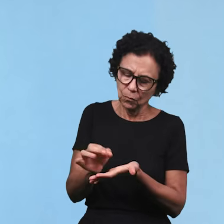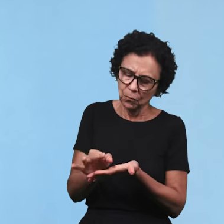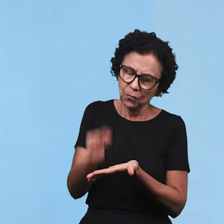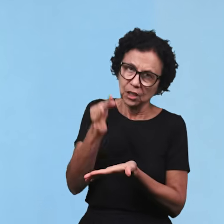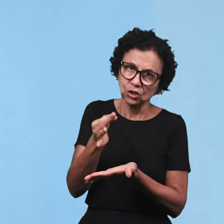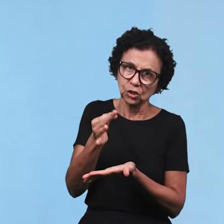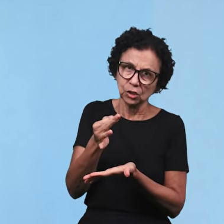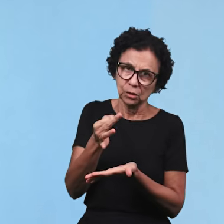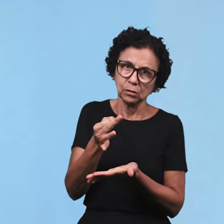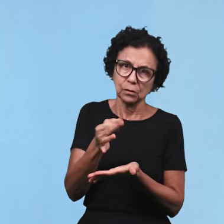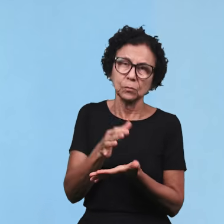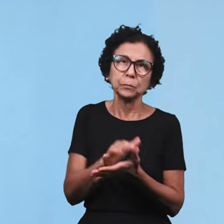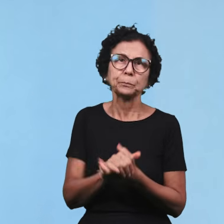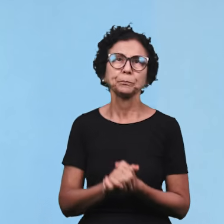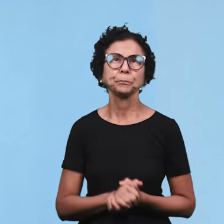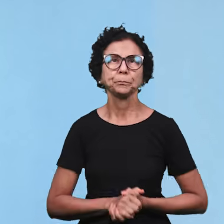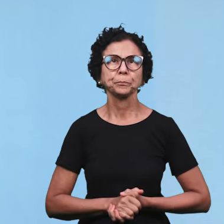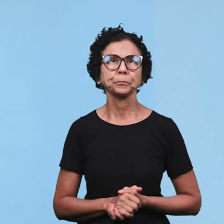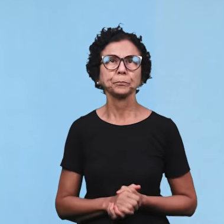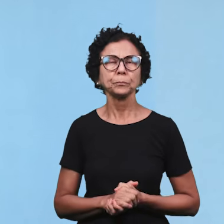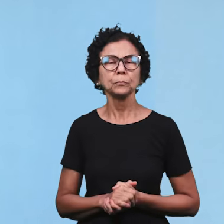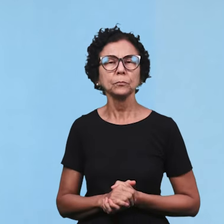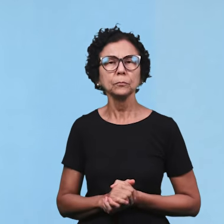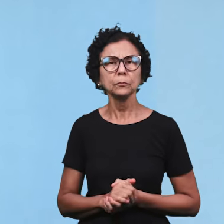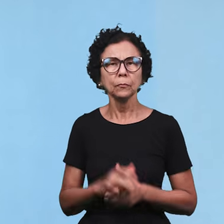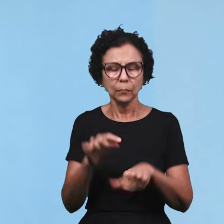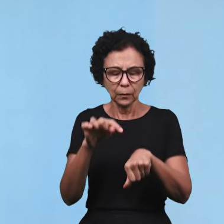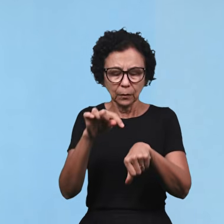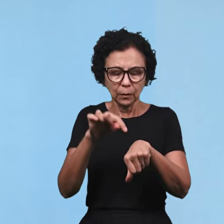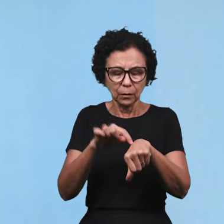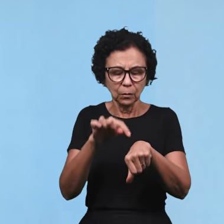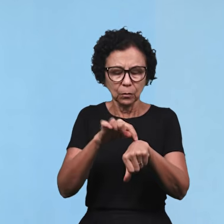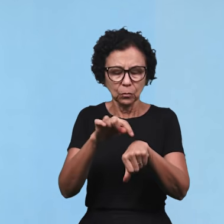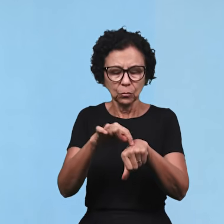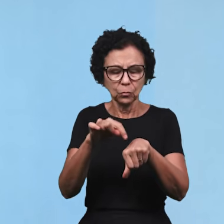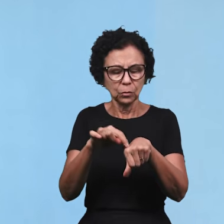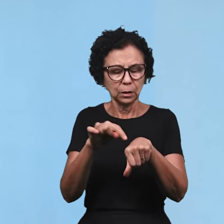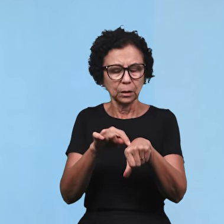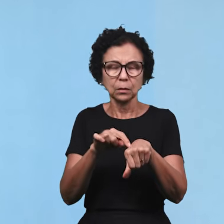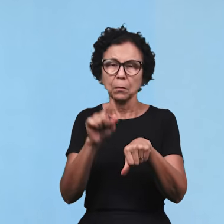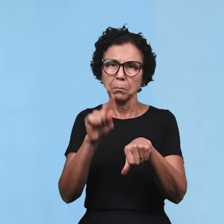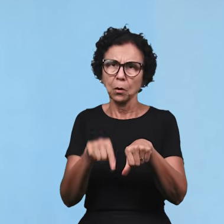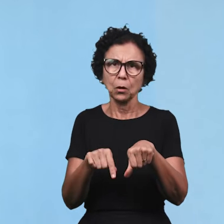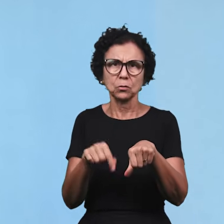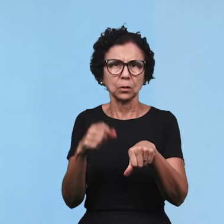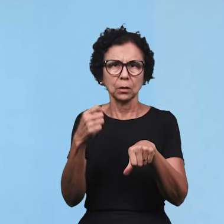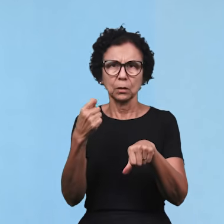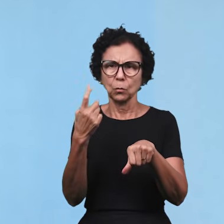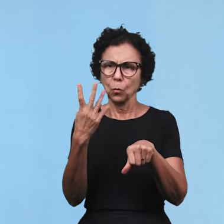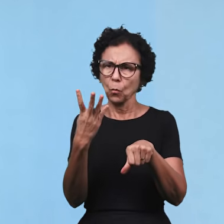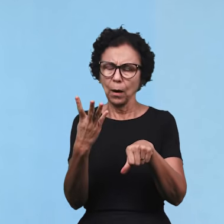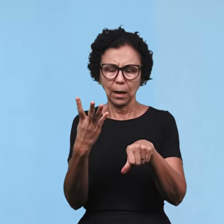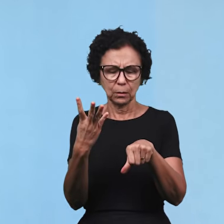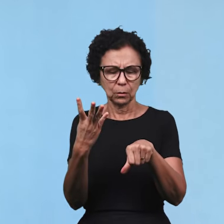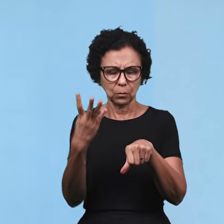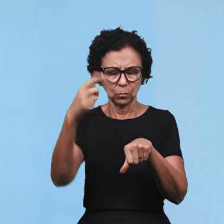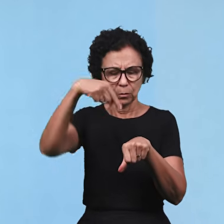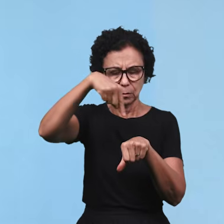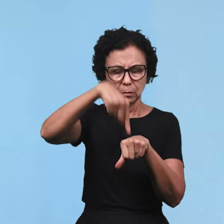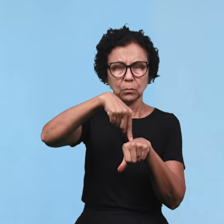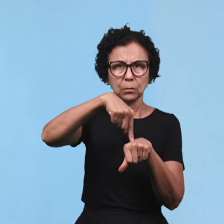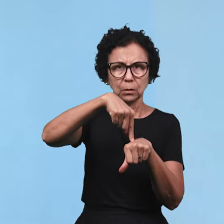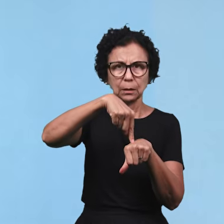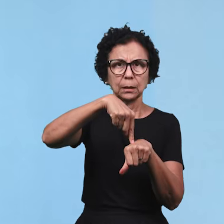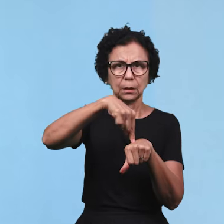sebácea, né? O fio. Uma unidade folicular pode conter mais de um fio. Geralmente a gente pode encontrar até 4 fios por